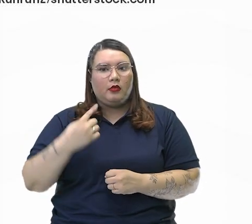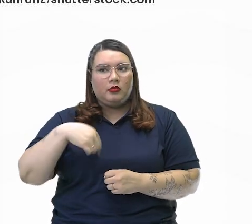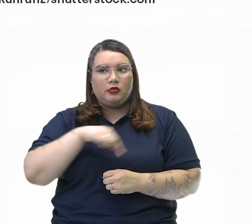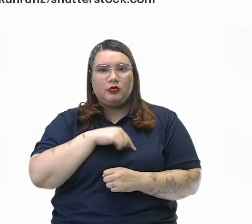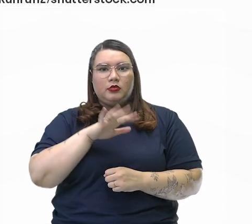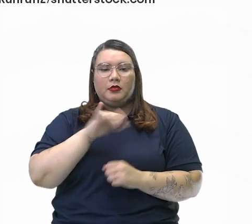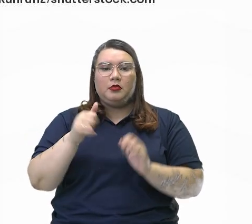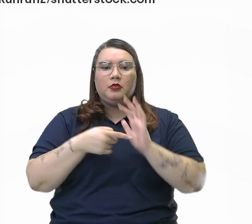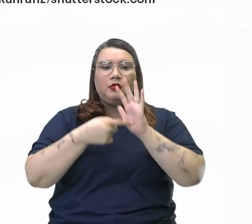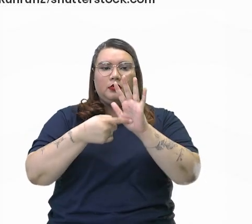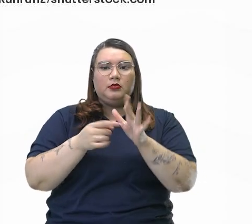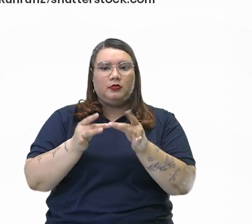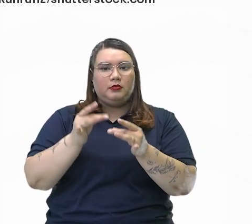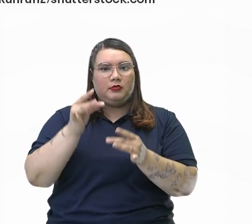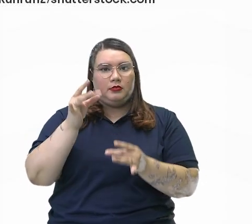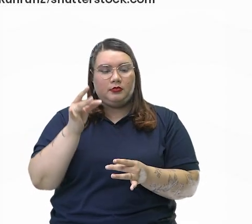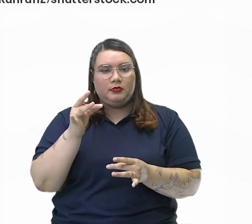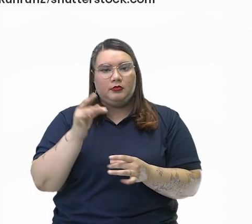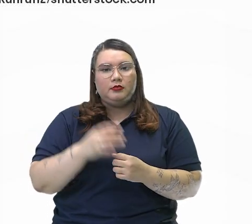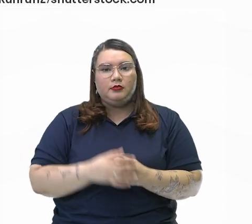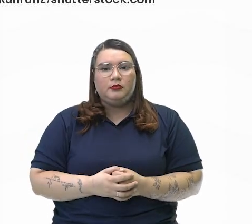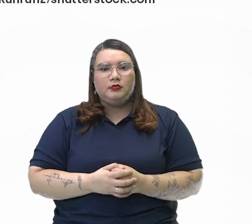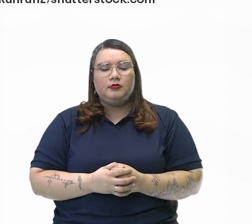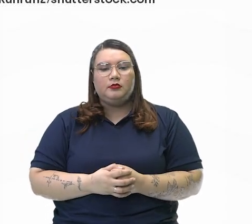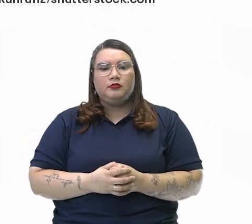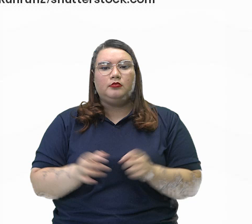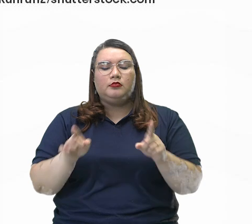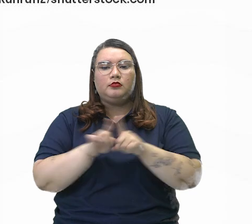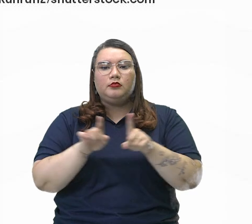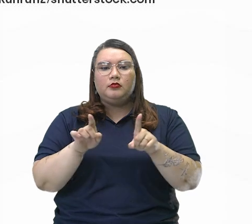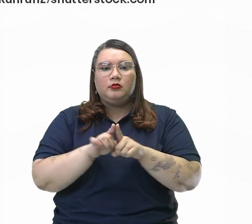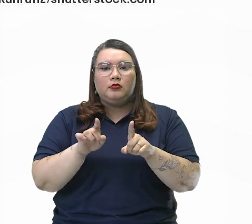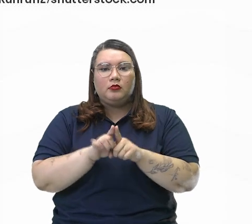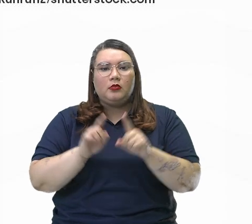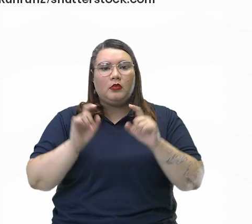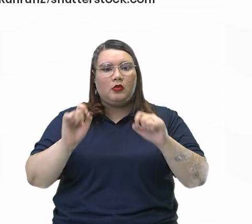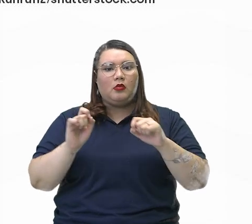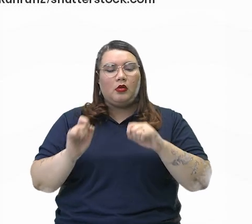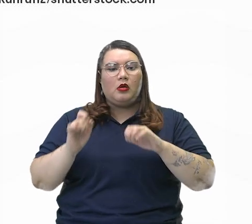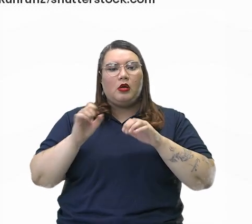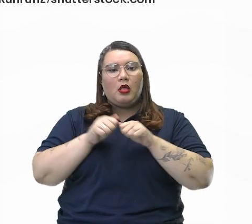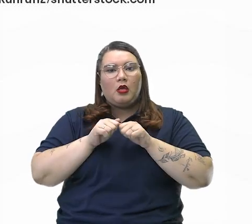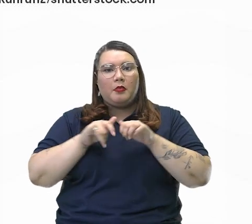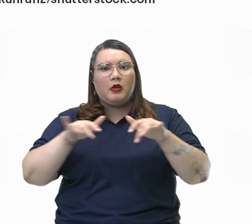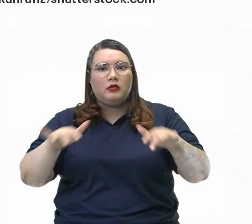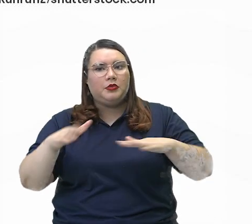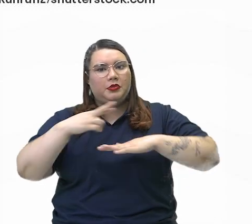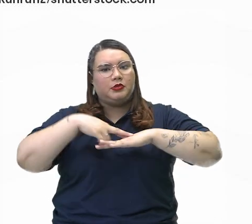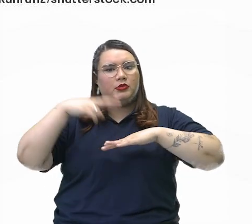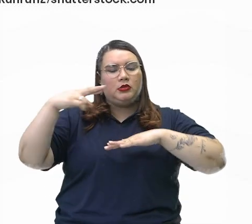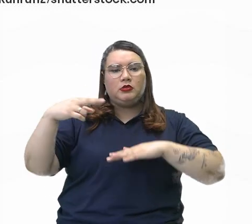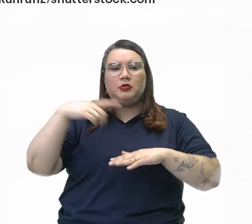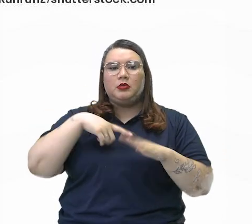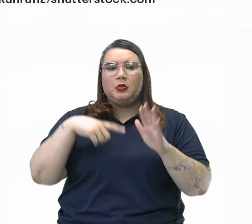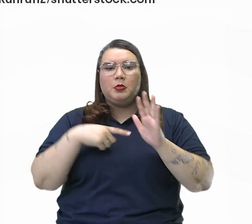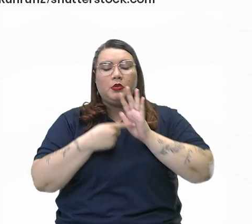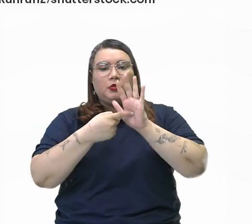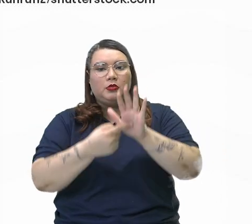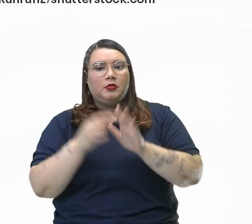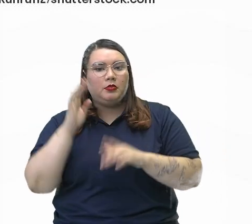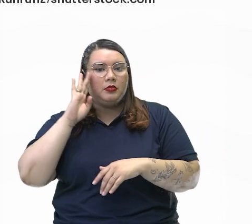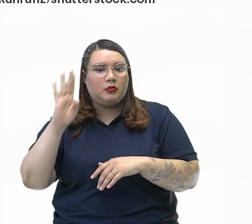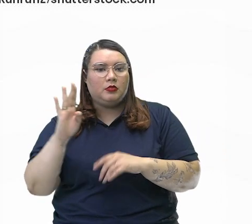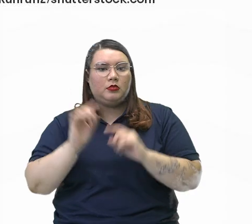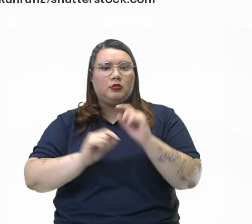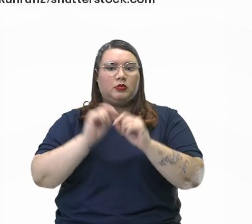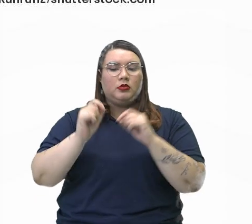ver daqui a pouco ao falar sobre isso. A liberação também de radiação, você tem,